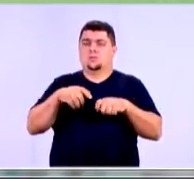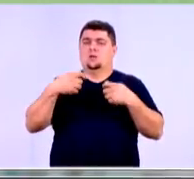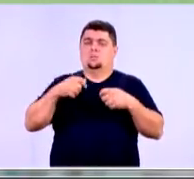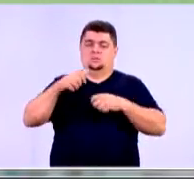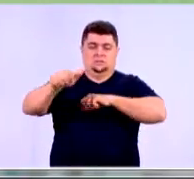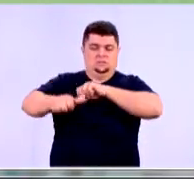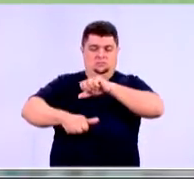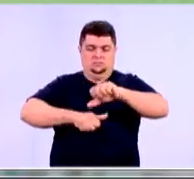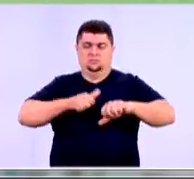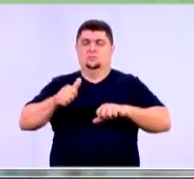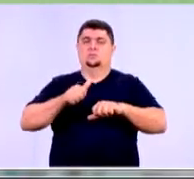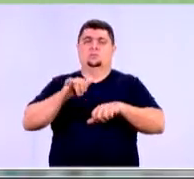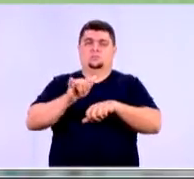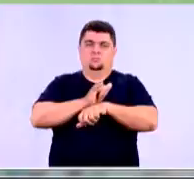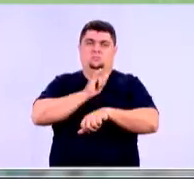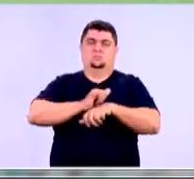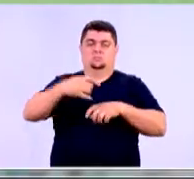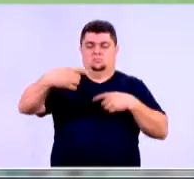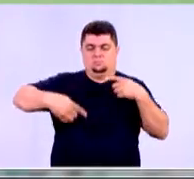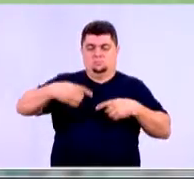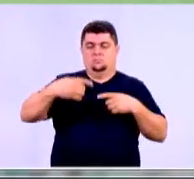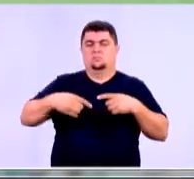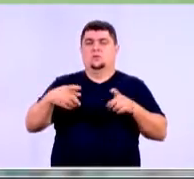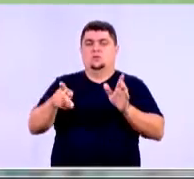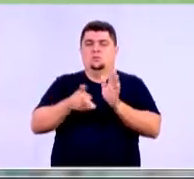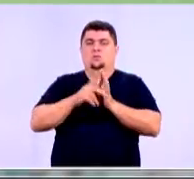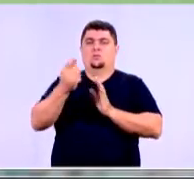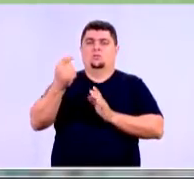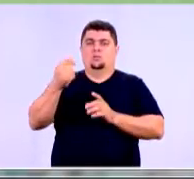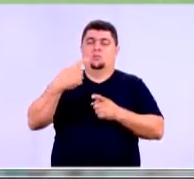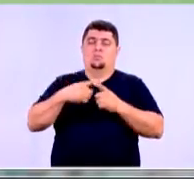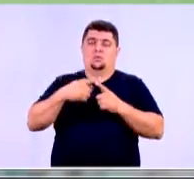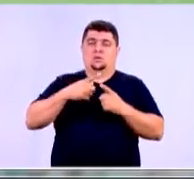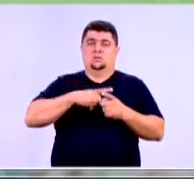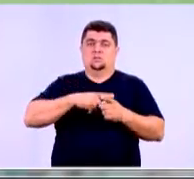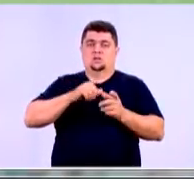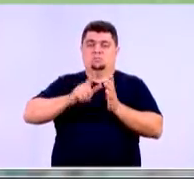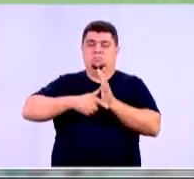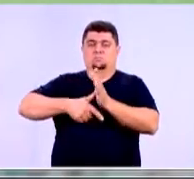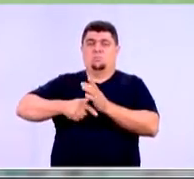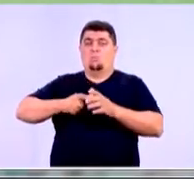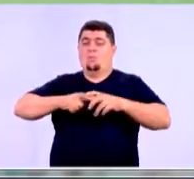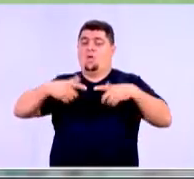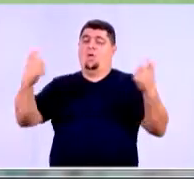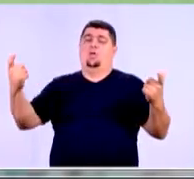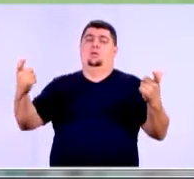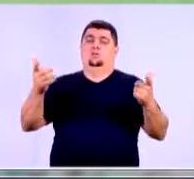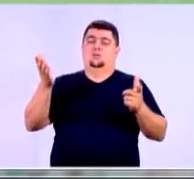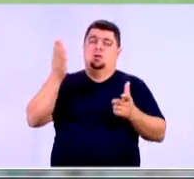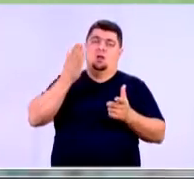ele mudar, sim, a sua política de crédito, como vem aumentando a inadimplência, como a inadimplência está